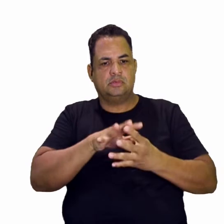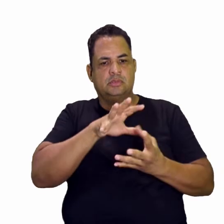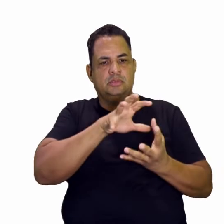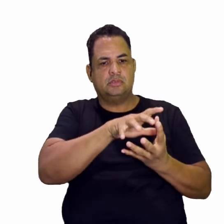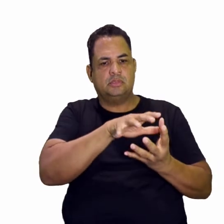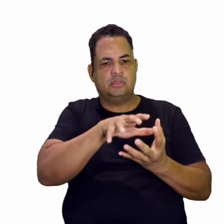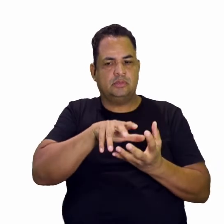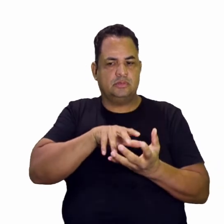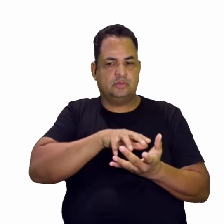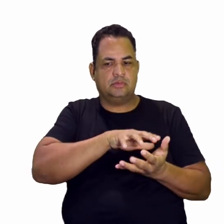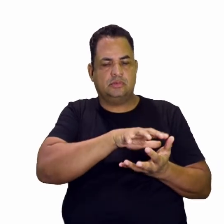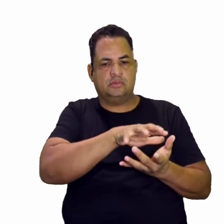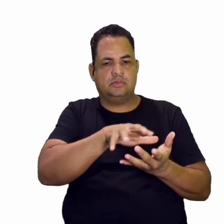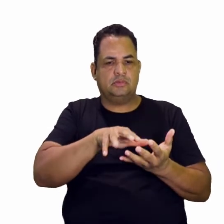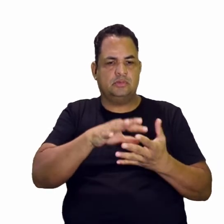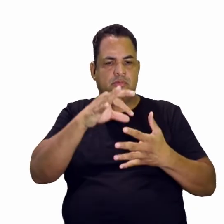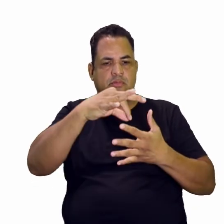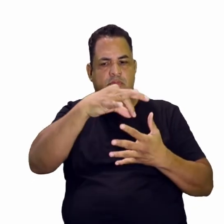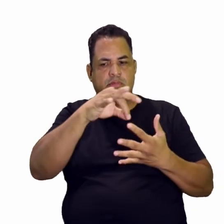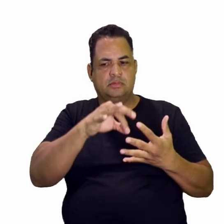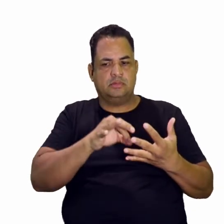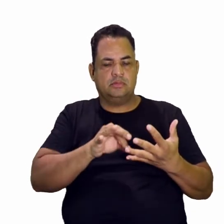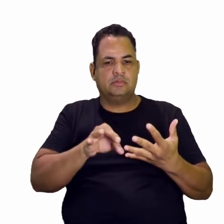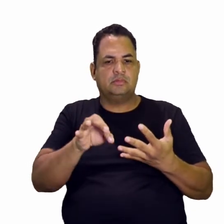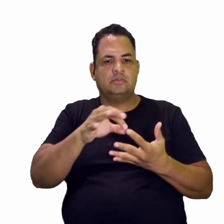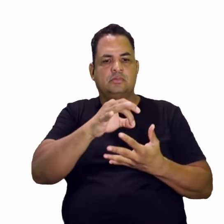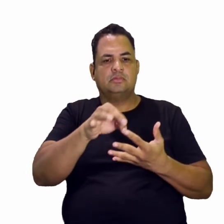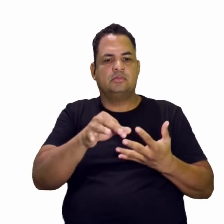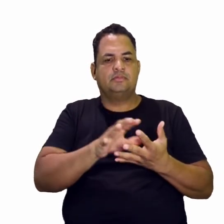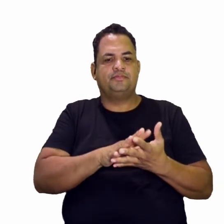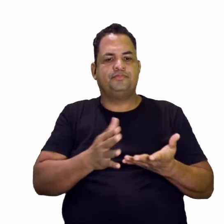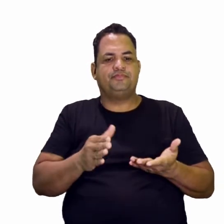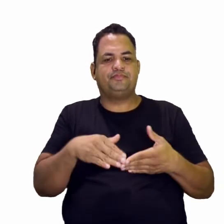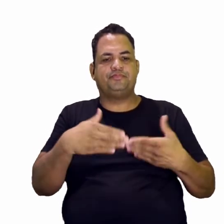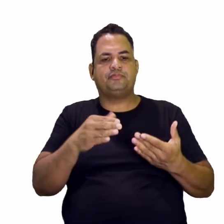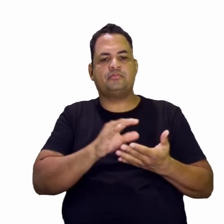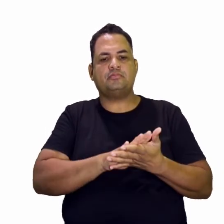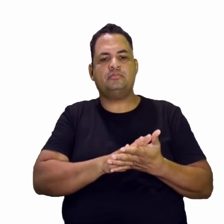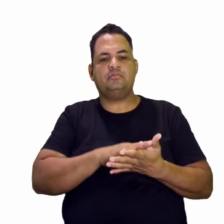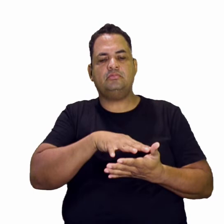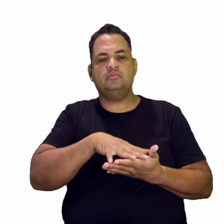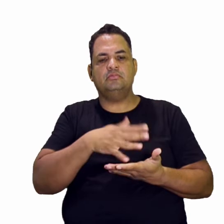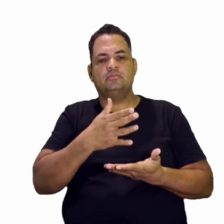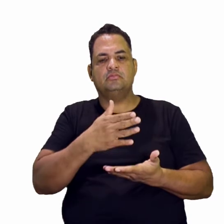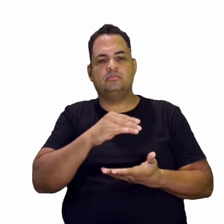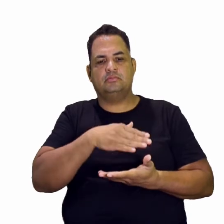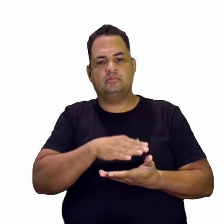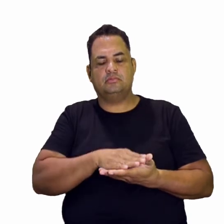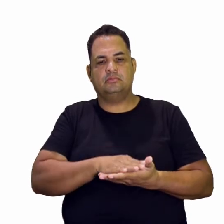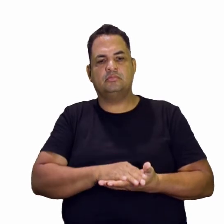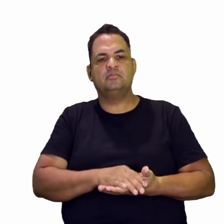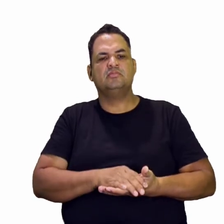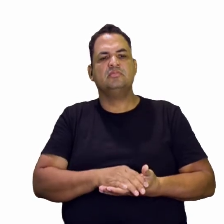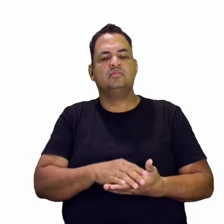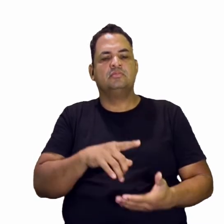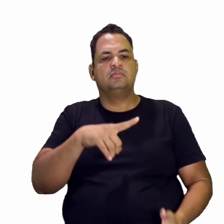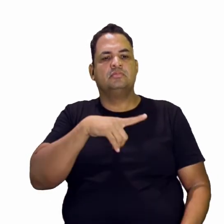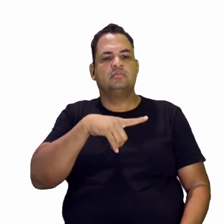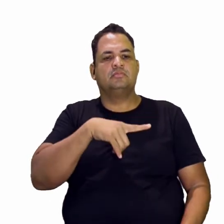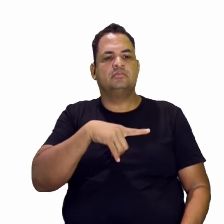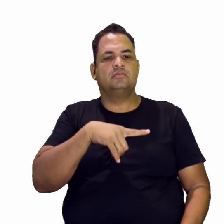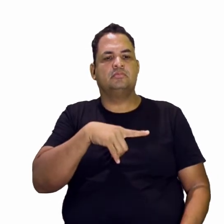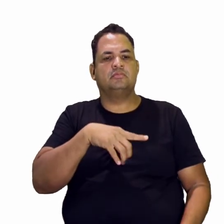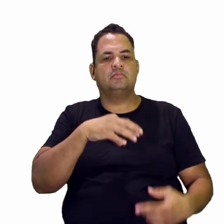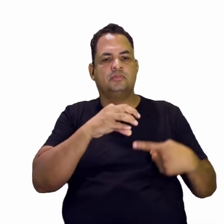estou colocando aqui, ó. São pelinhos, cílios, né? Ao longo desses animais, no caso do queso paramécios. Aí nós temos